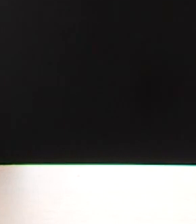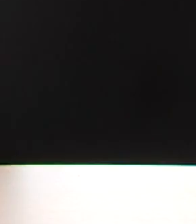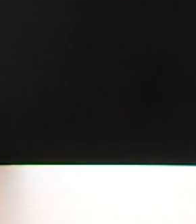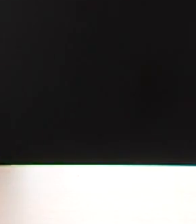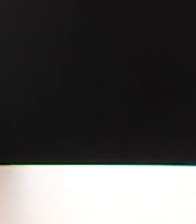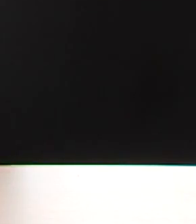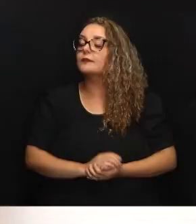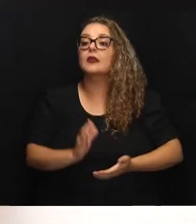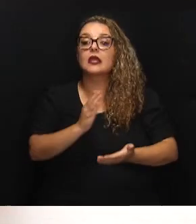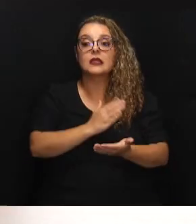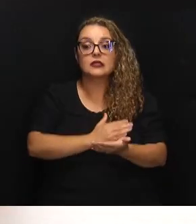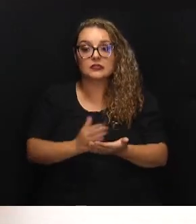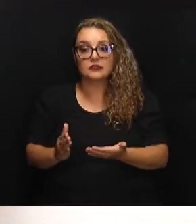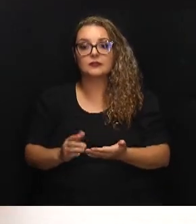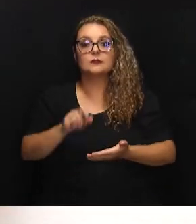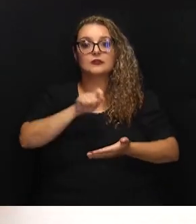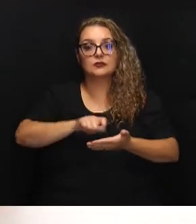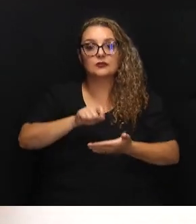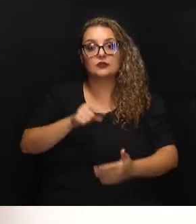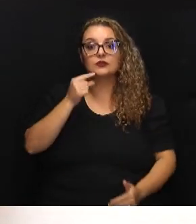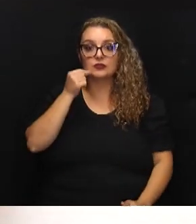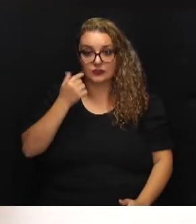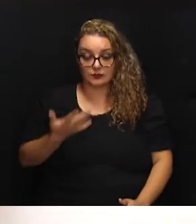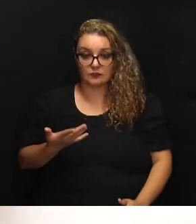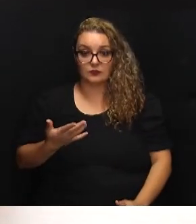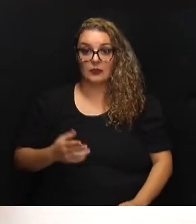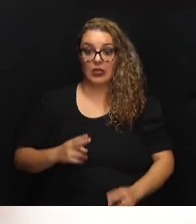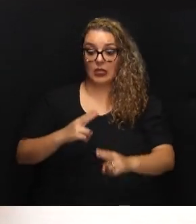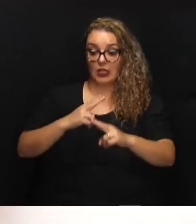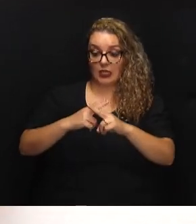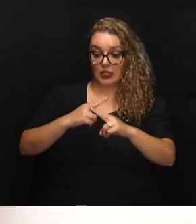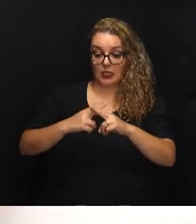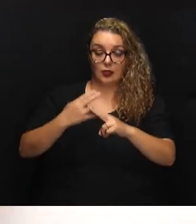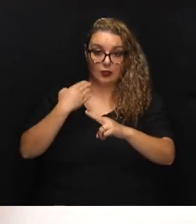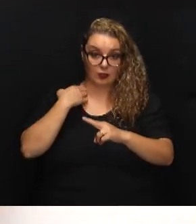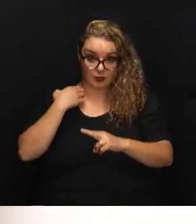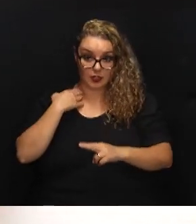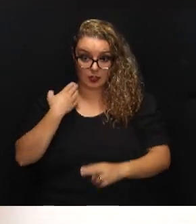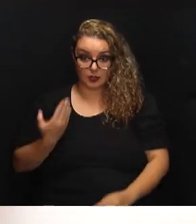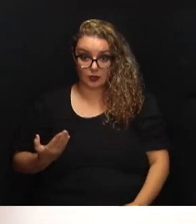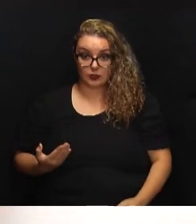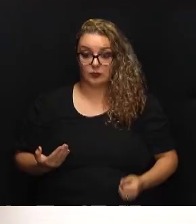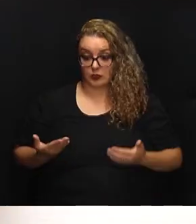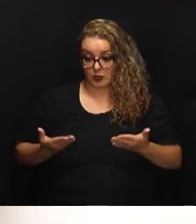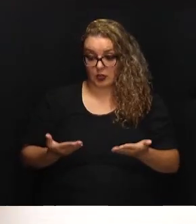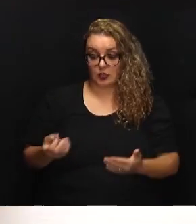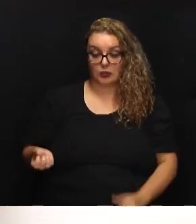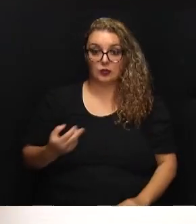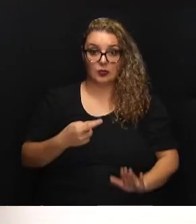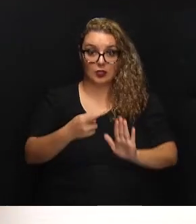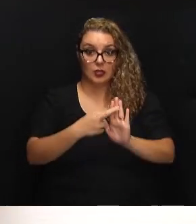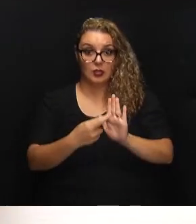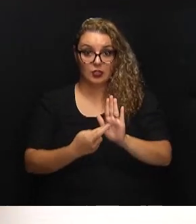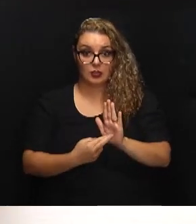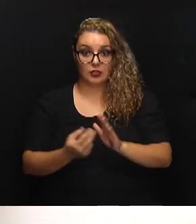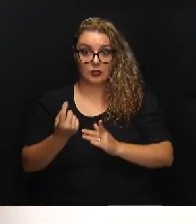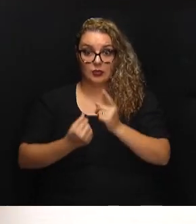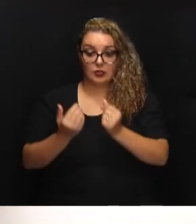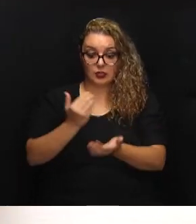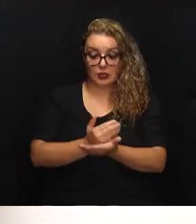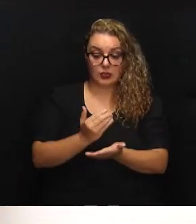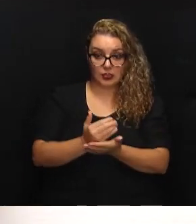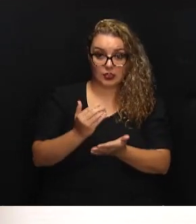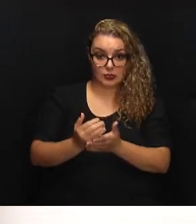Está começando mais um Na Ponta do Lápis e a Caixa Econômica Federal estabeleceu novas regras de financiamento de